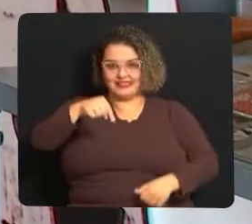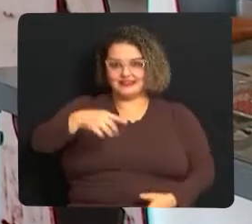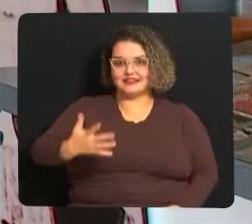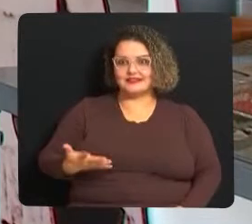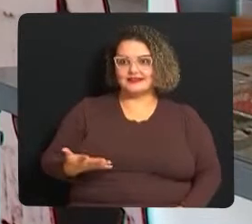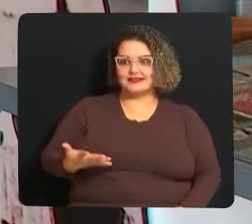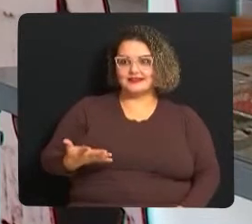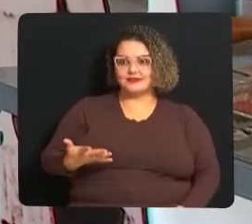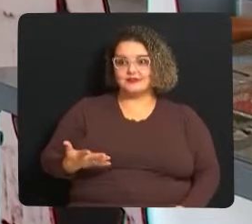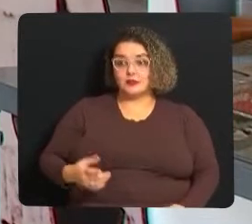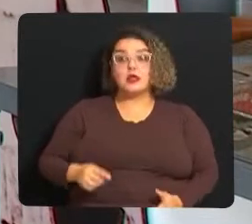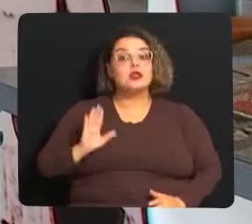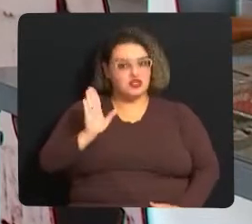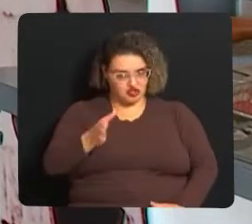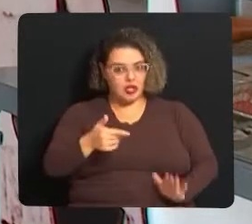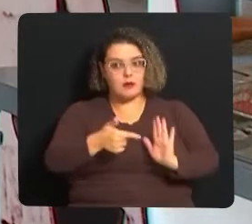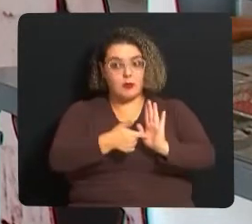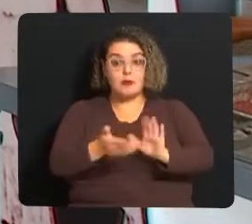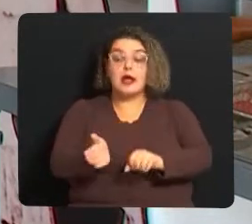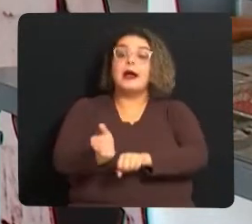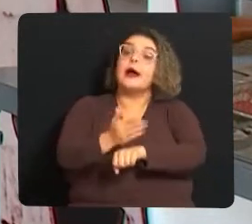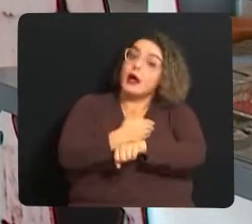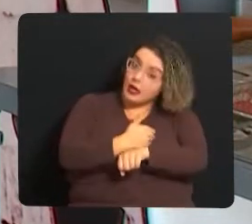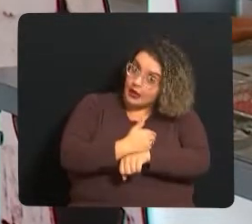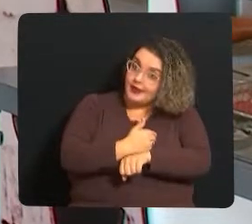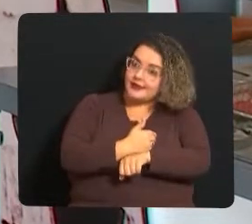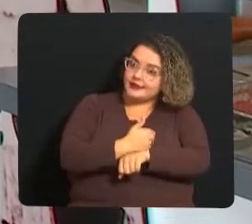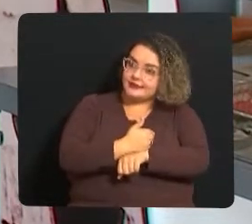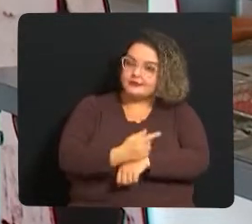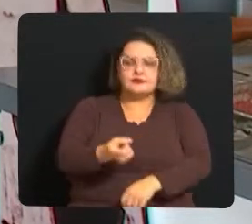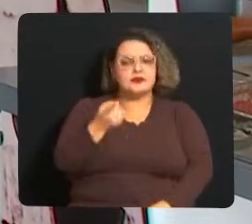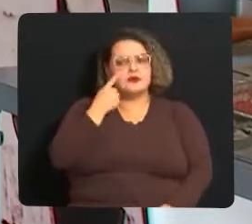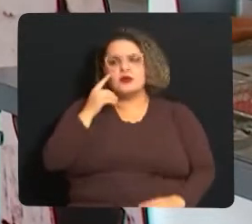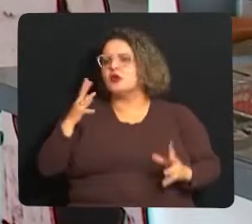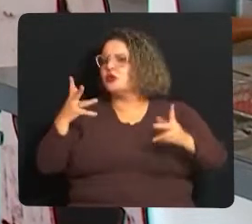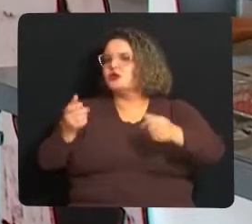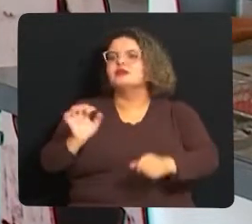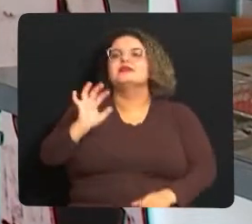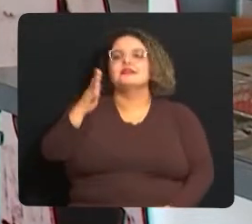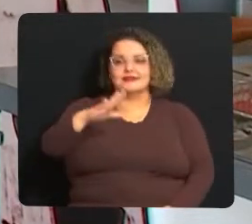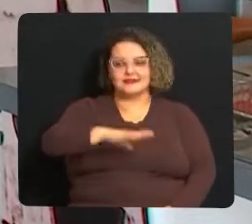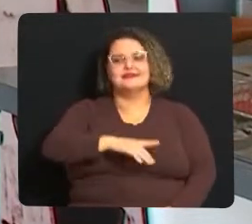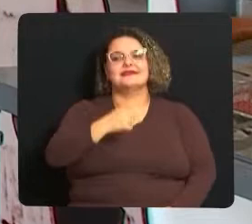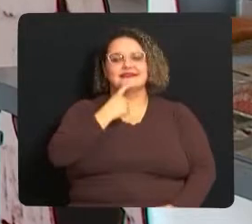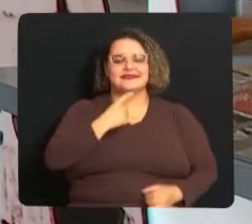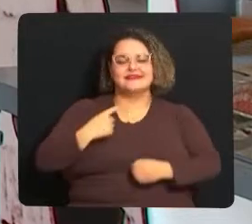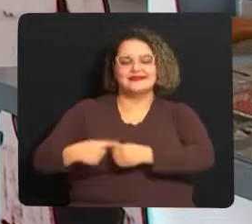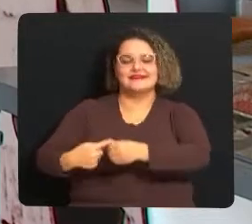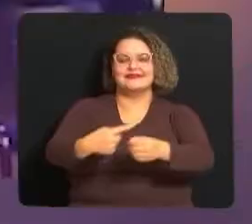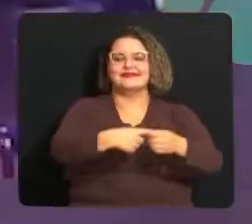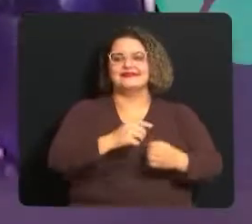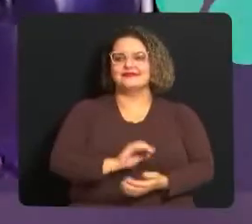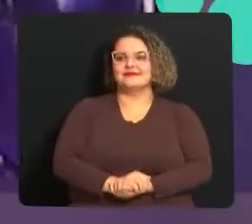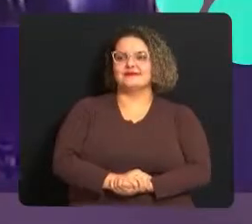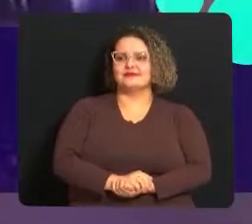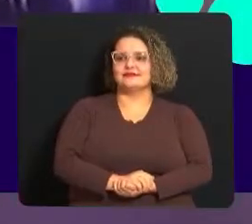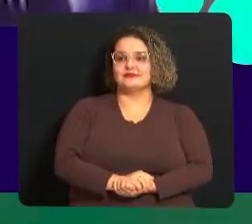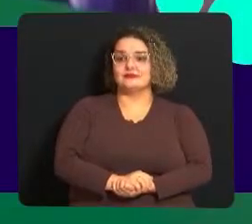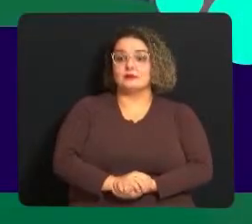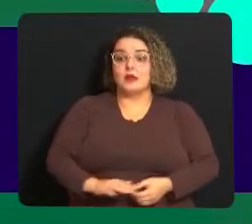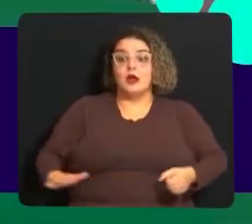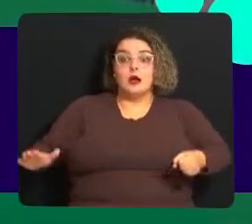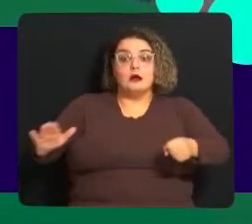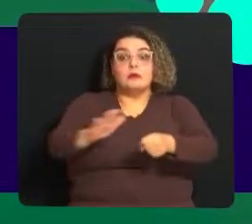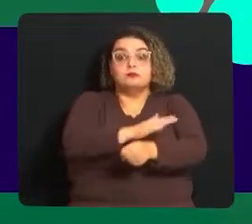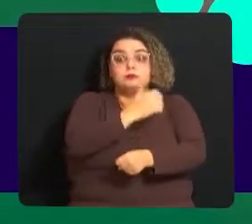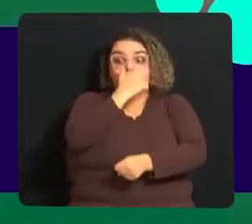E daqui a pouquinho eu mostro, mas antes você vai conferir tudo o que está rolando em Campinas e região. Esgotou